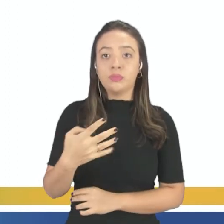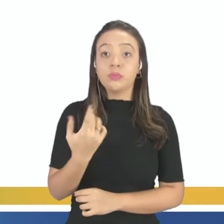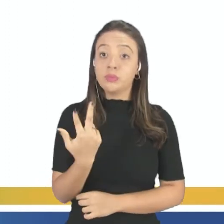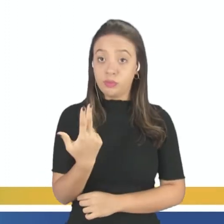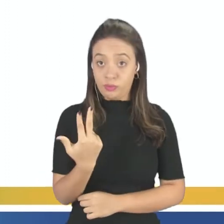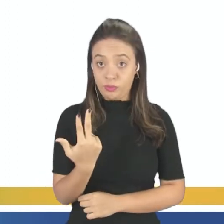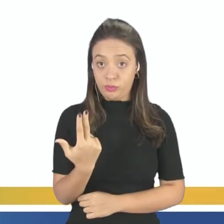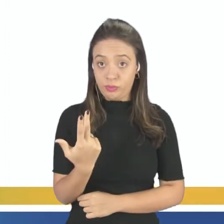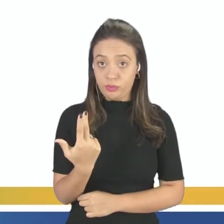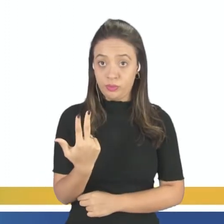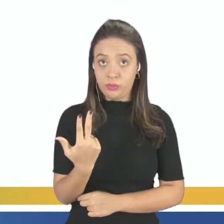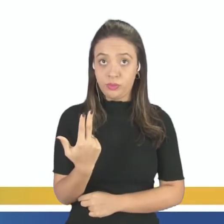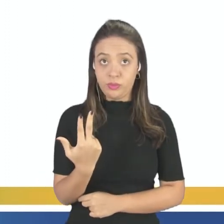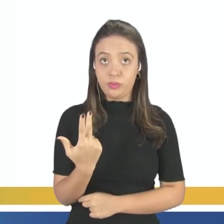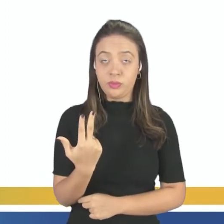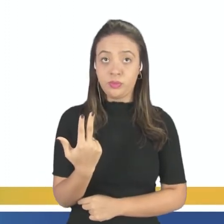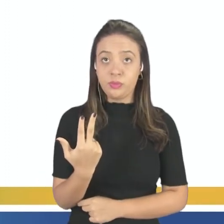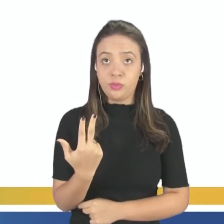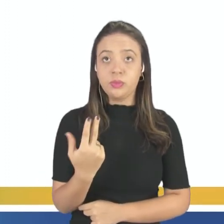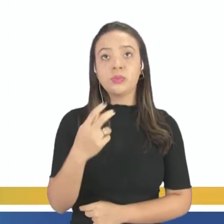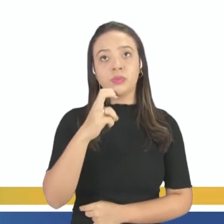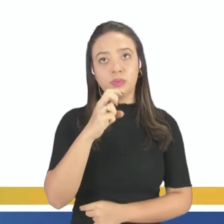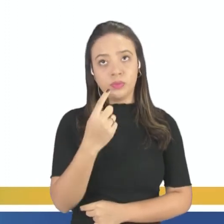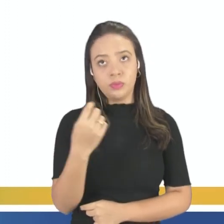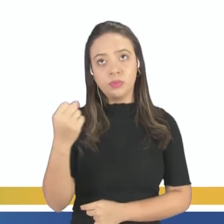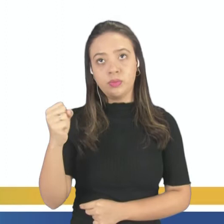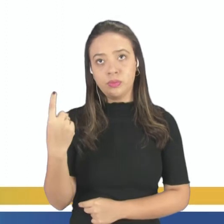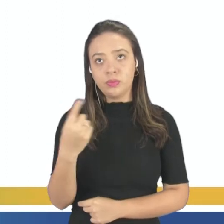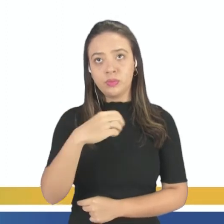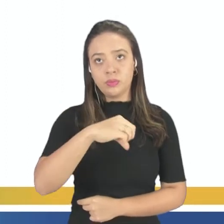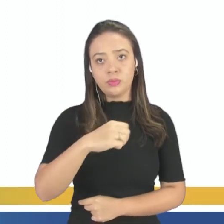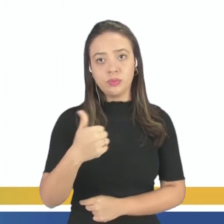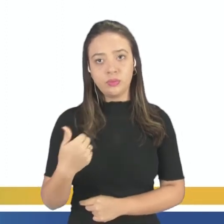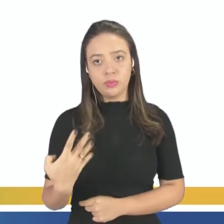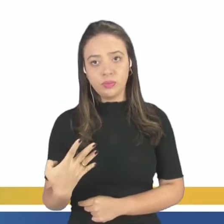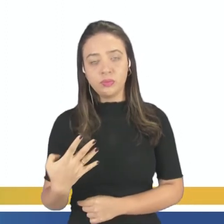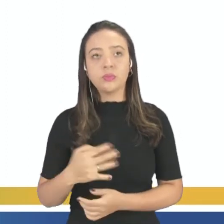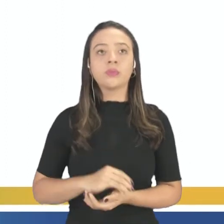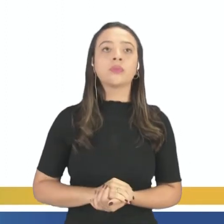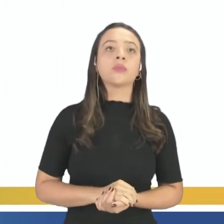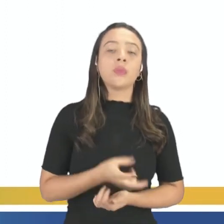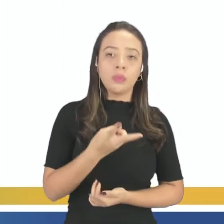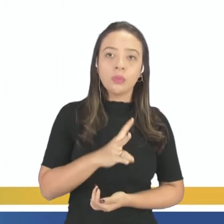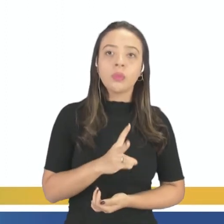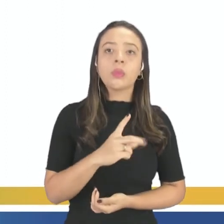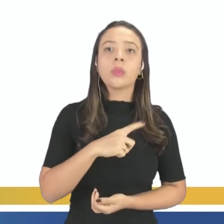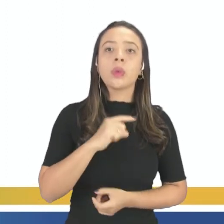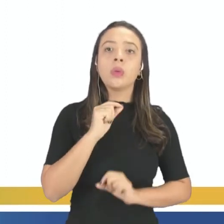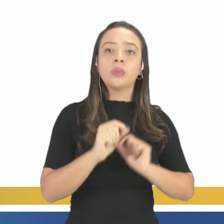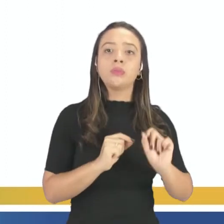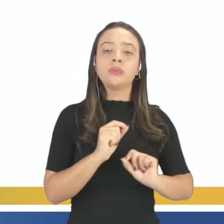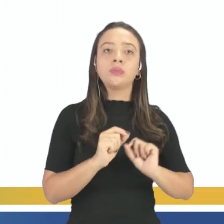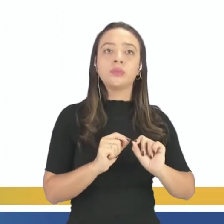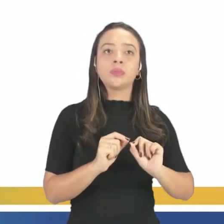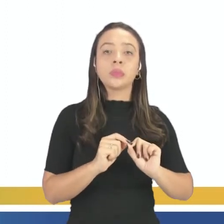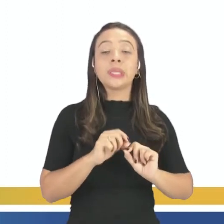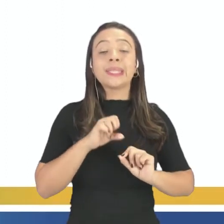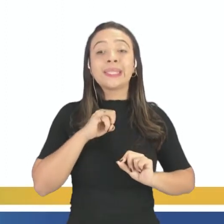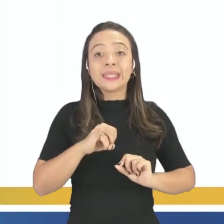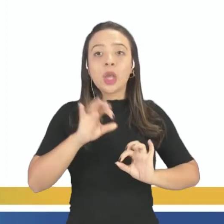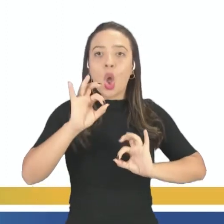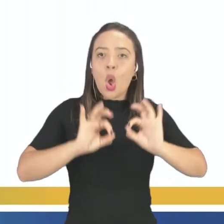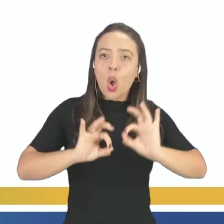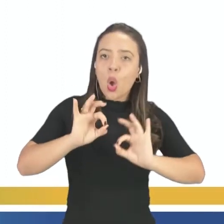que ela se repetiu, certo? Prosseguindo. Nós teremos aí, quando você organizar